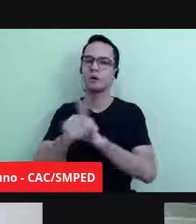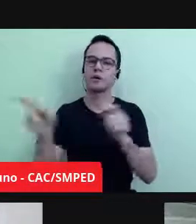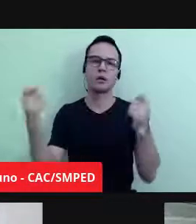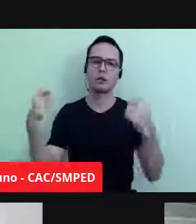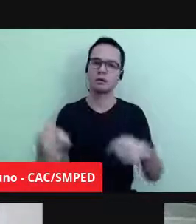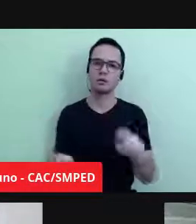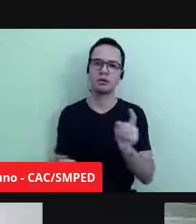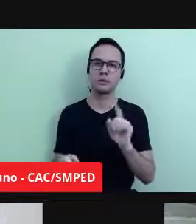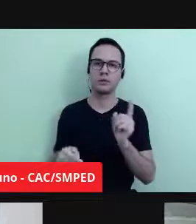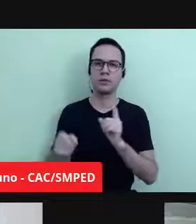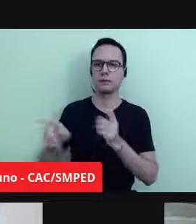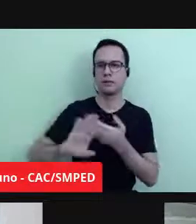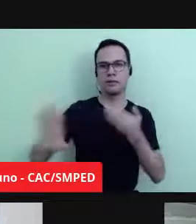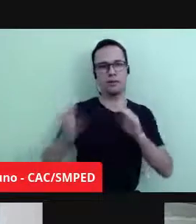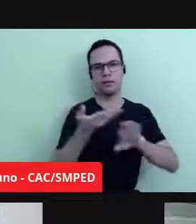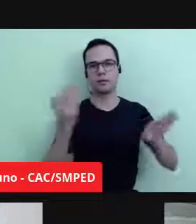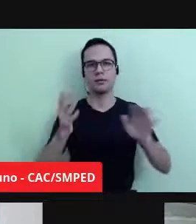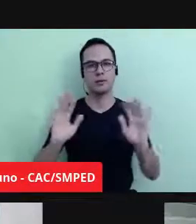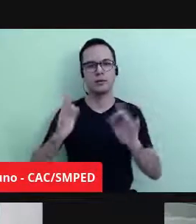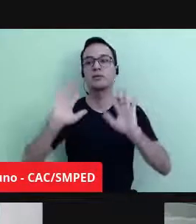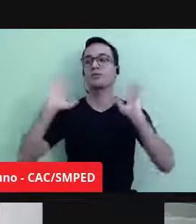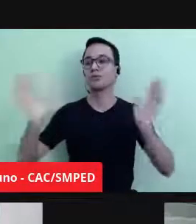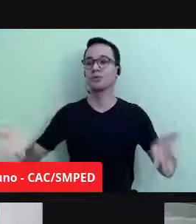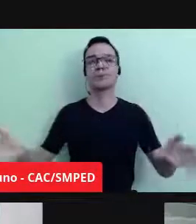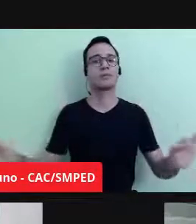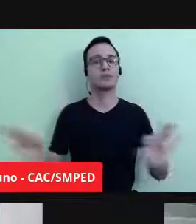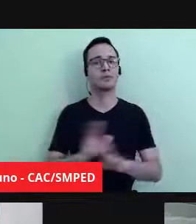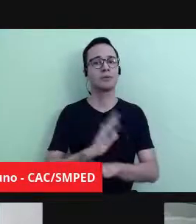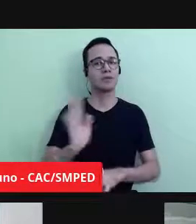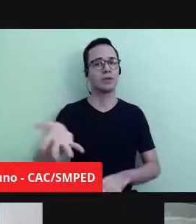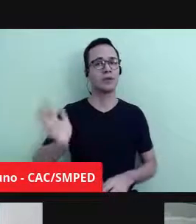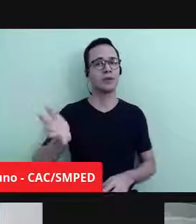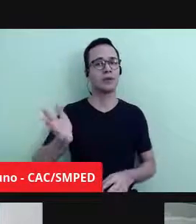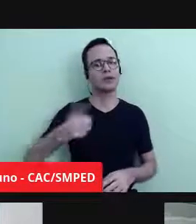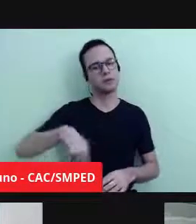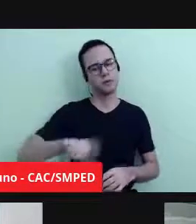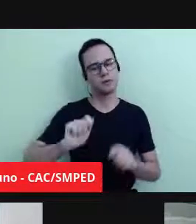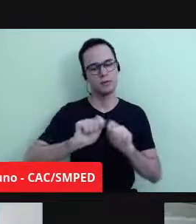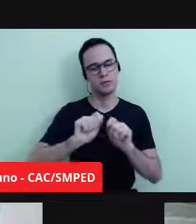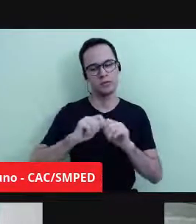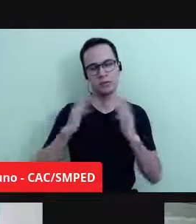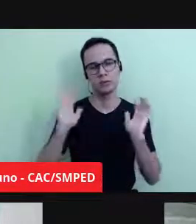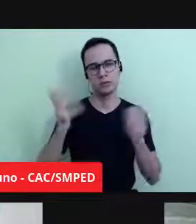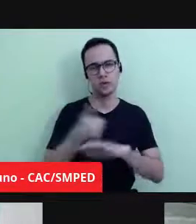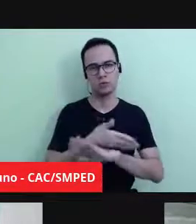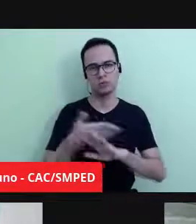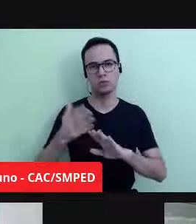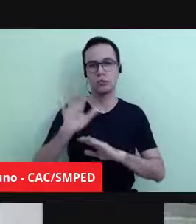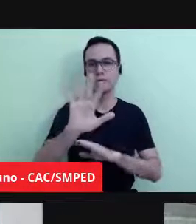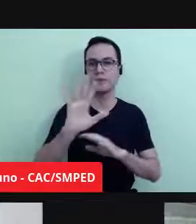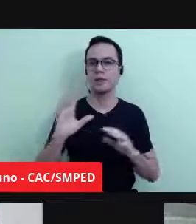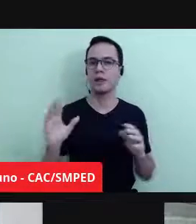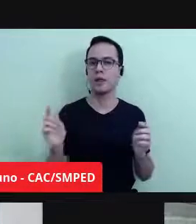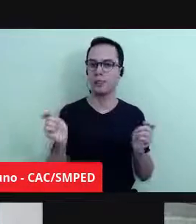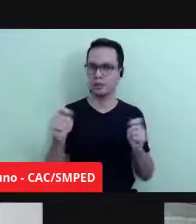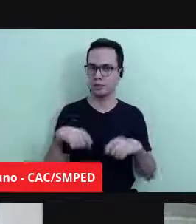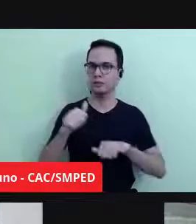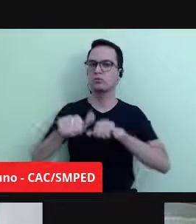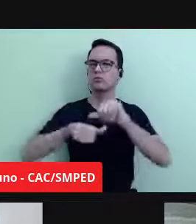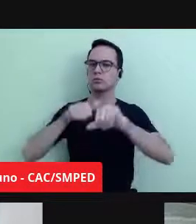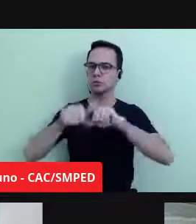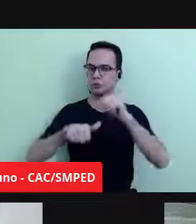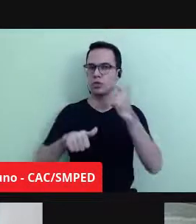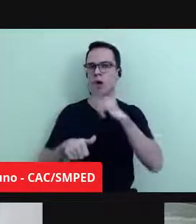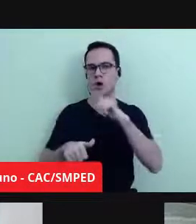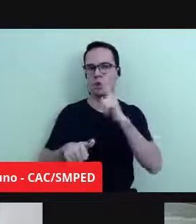ficar à margem, as coisas estão assim porque a gente tem feito assim, mas isso é possível de mudar, e não